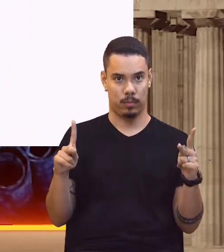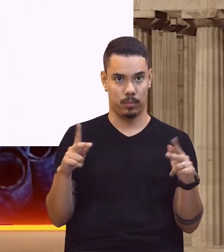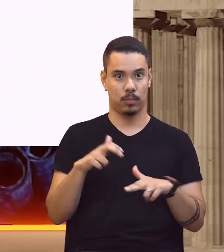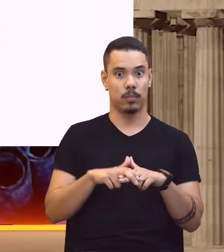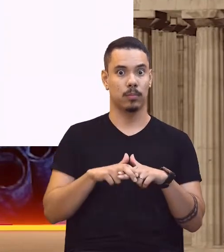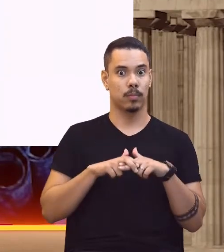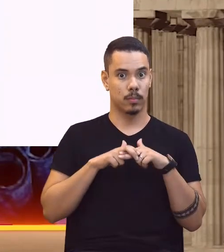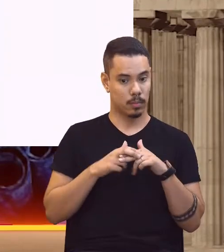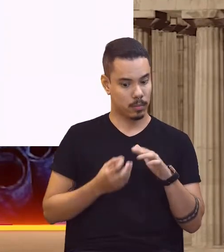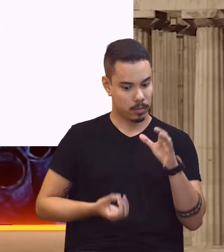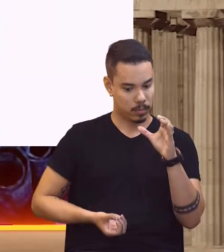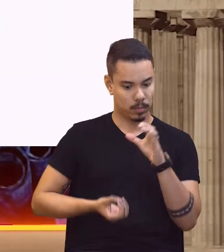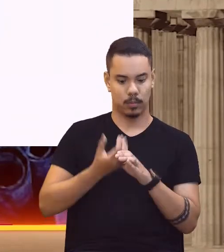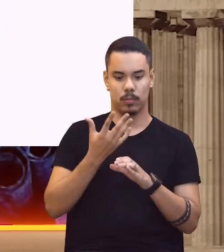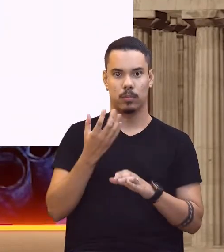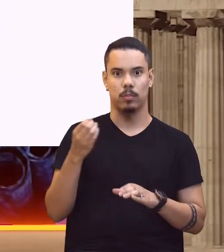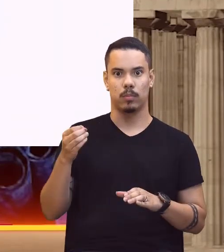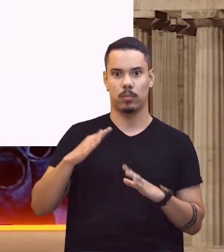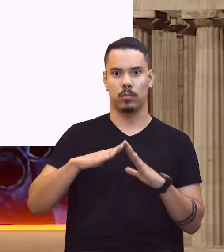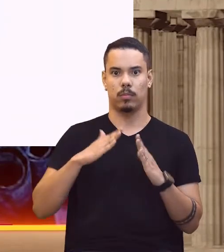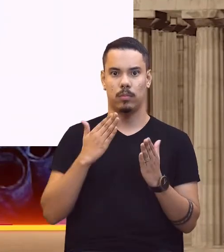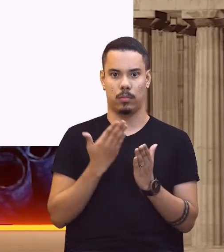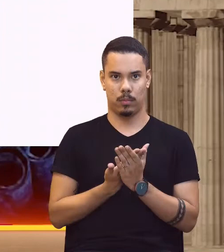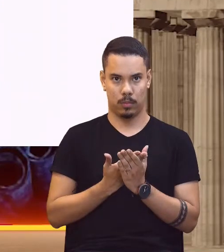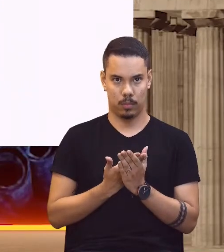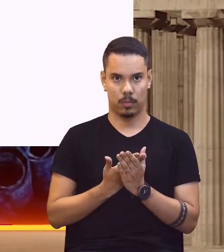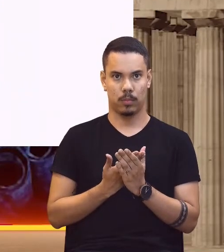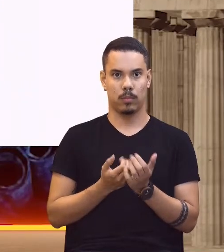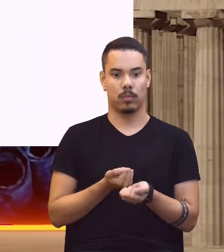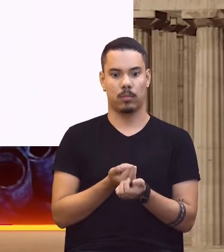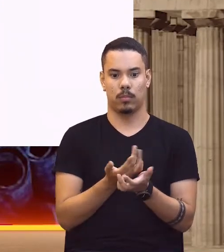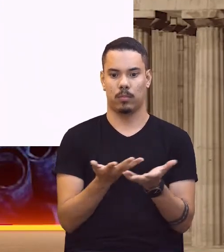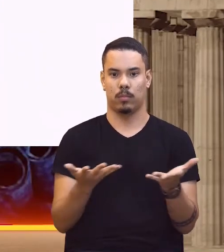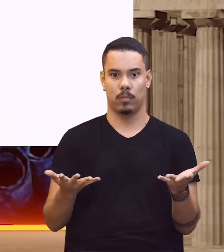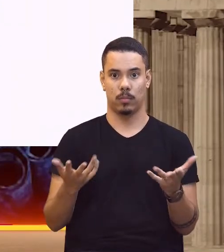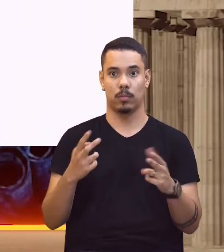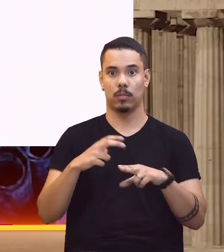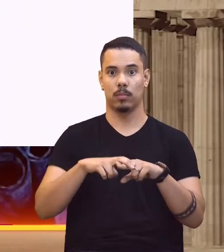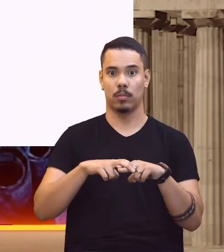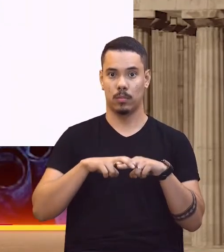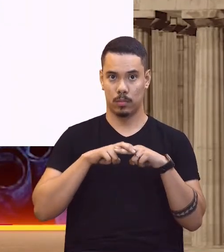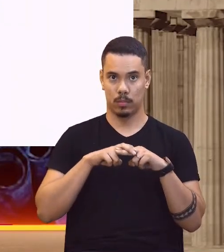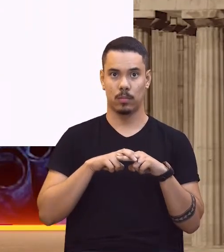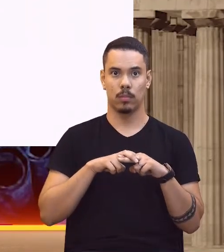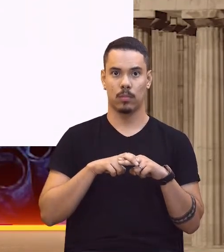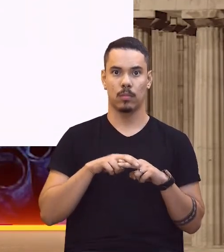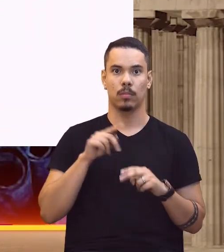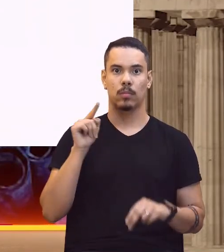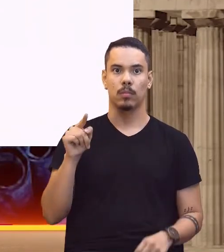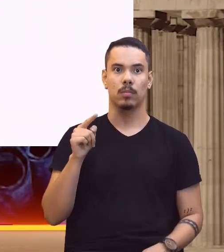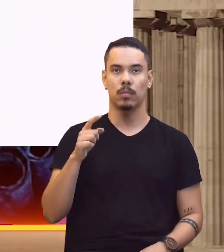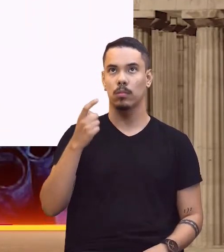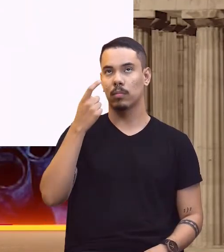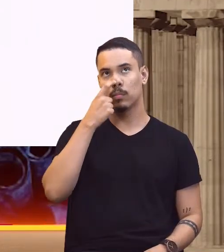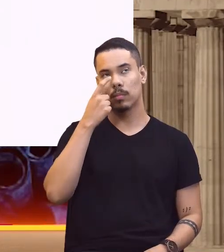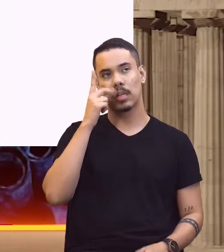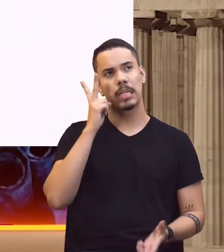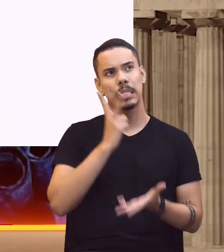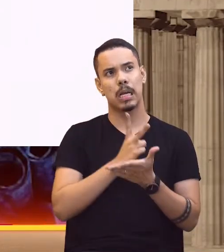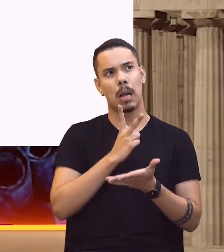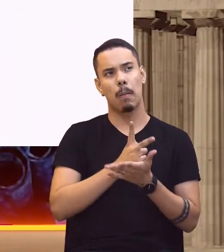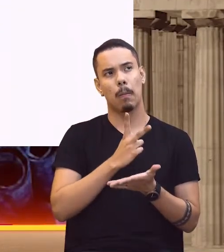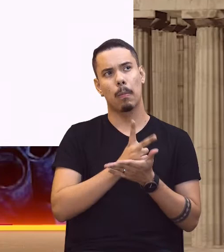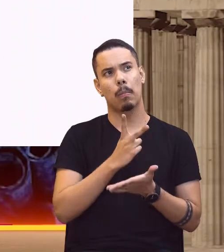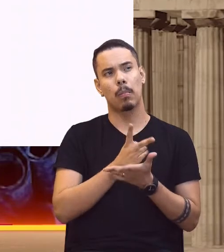uma escola. A escola era os jardins. E eles se reuniam ali para debater esses assuntos